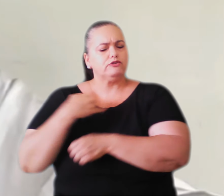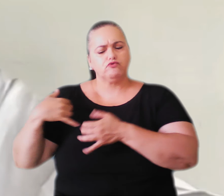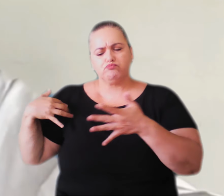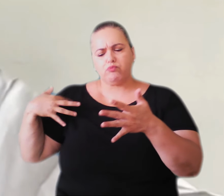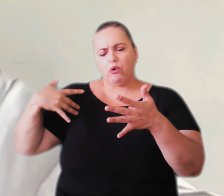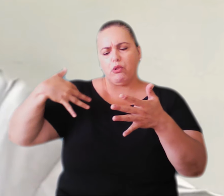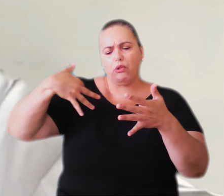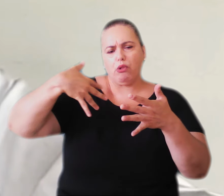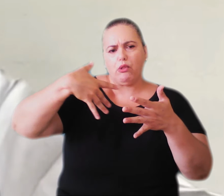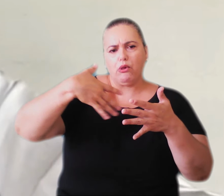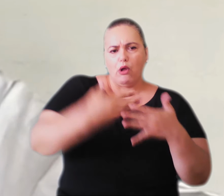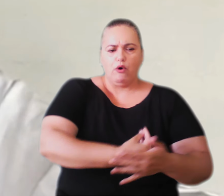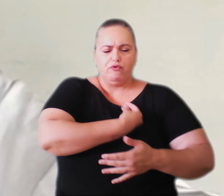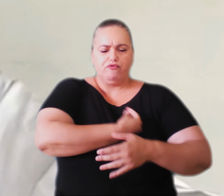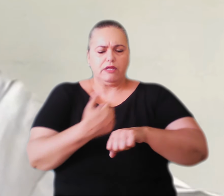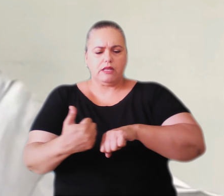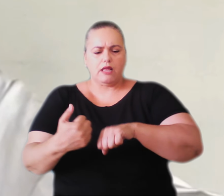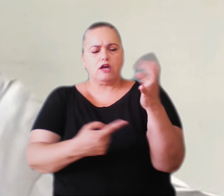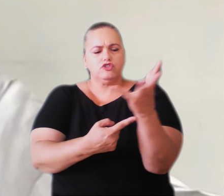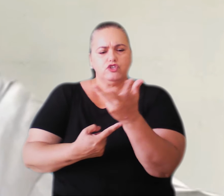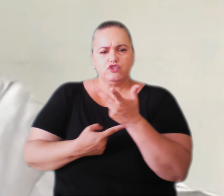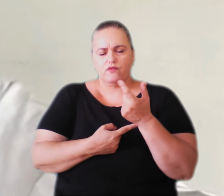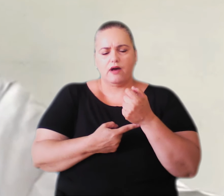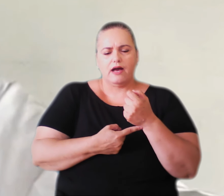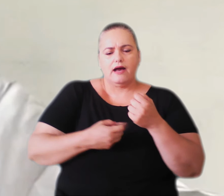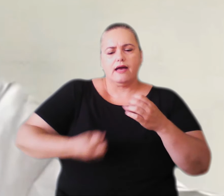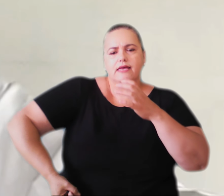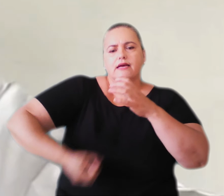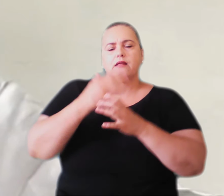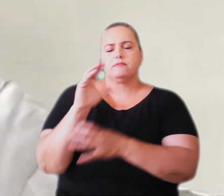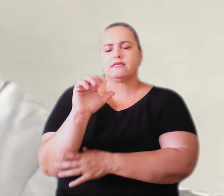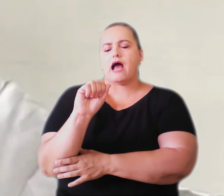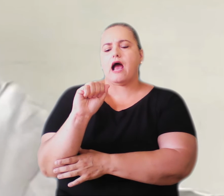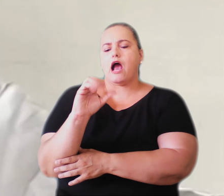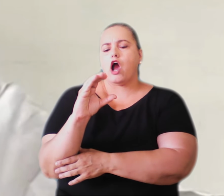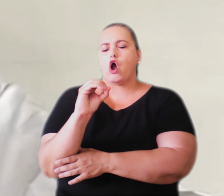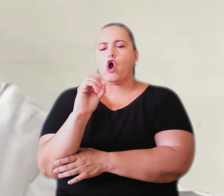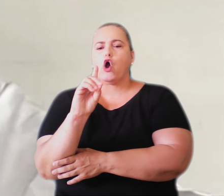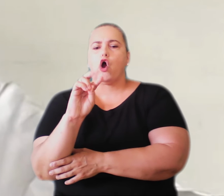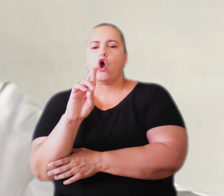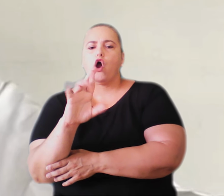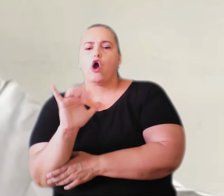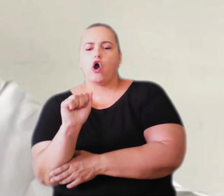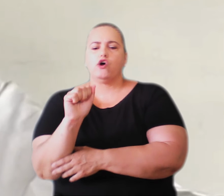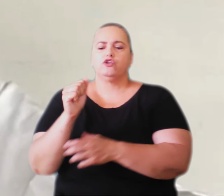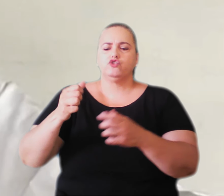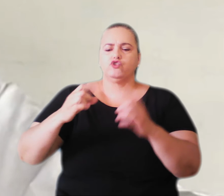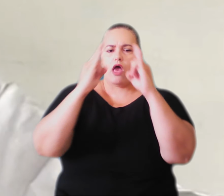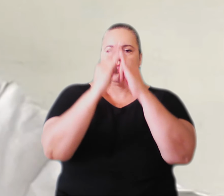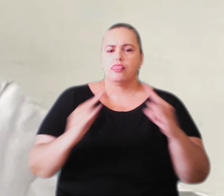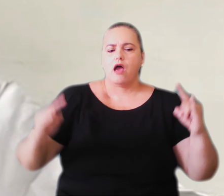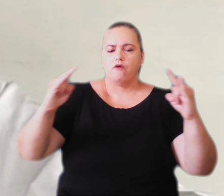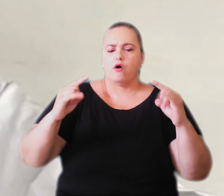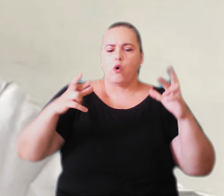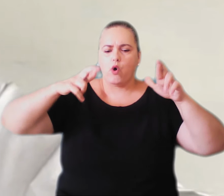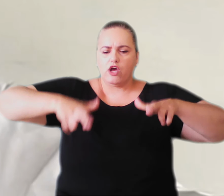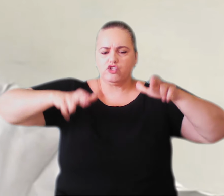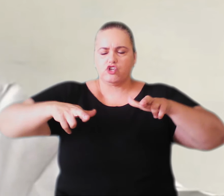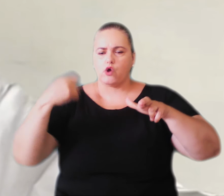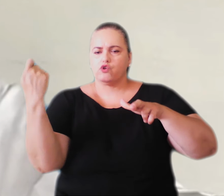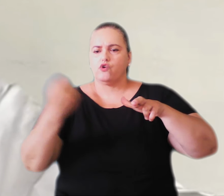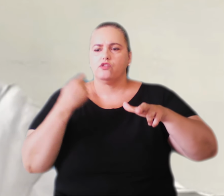nossa carreira. E aí criamos o acorde, que era o acampamento dos conjuntos regionalistas do Estado, onde nós procurávamos, lá em